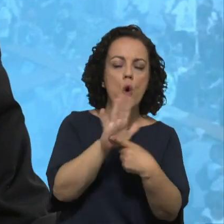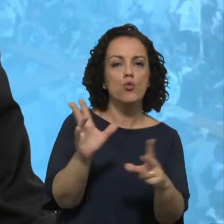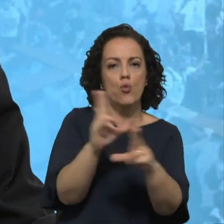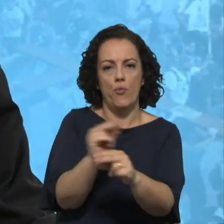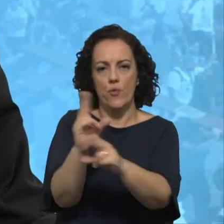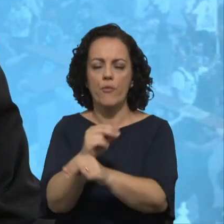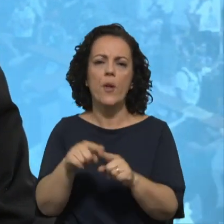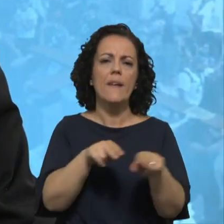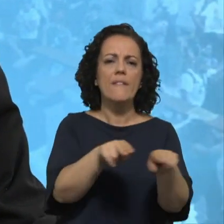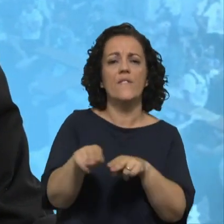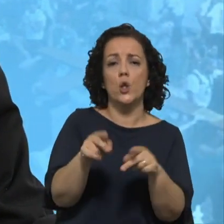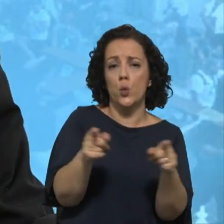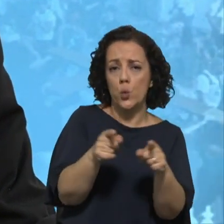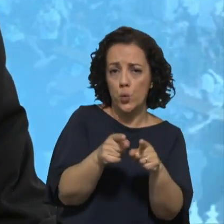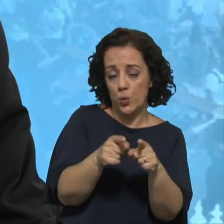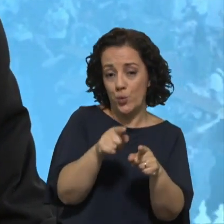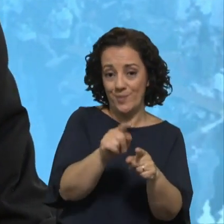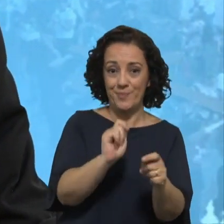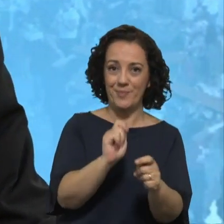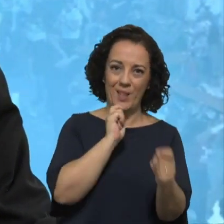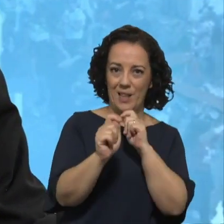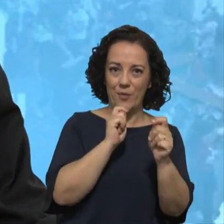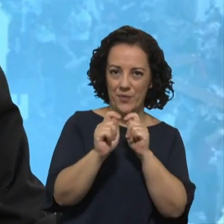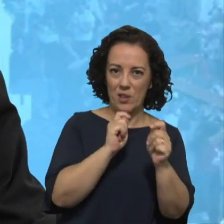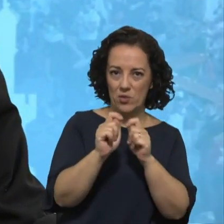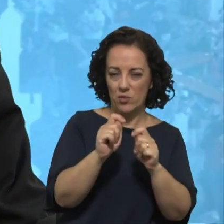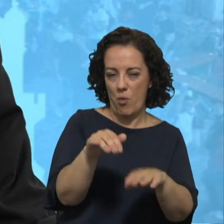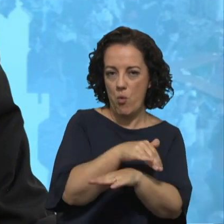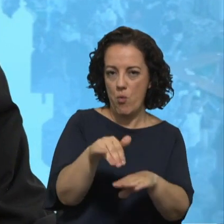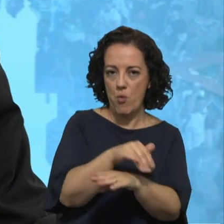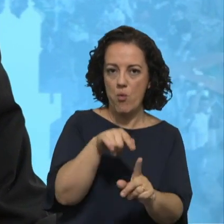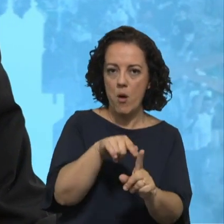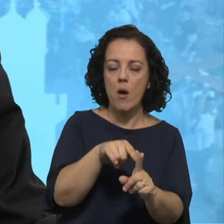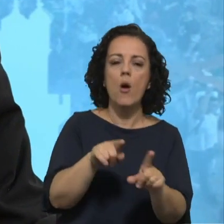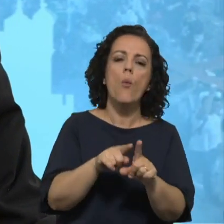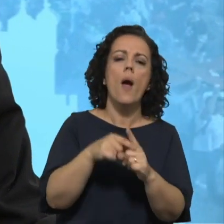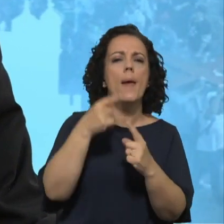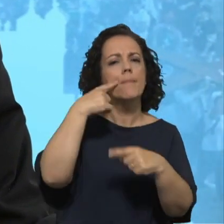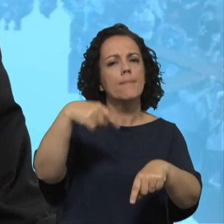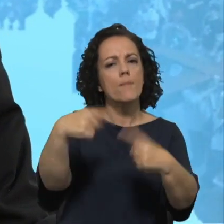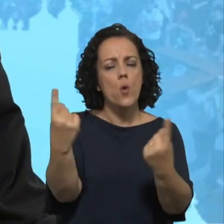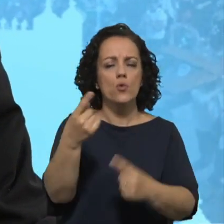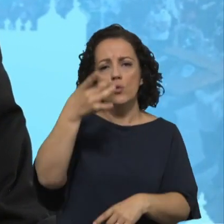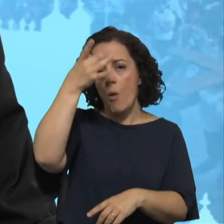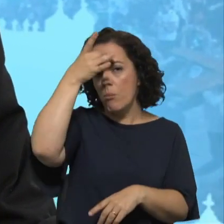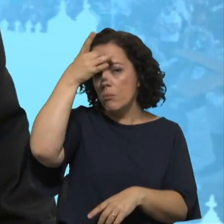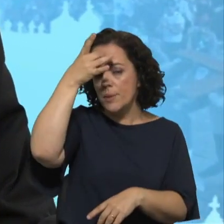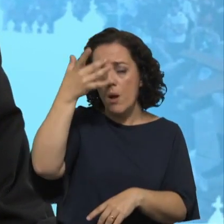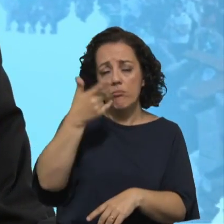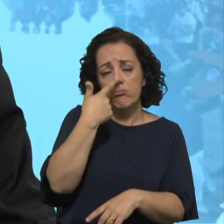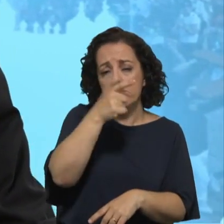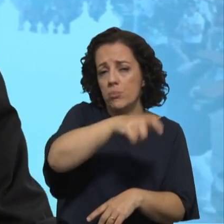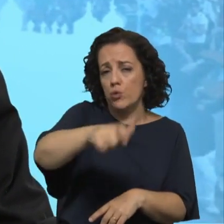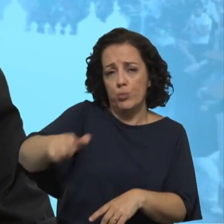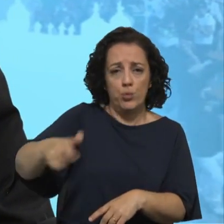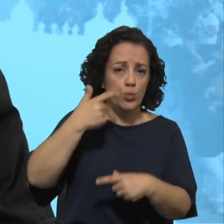vídeos curtos então acerca destas entrevistas que fizemos, para dar um bocadinho a conhecer as opiniões do